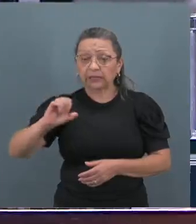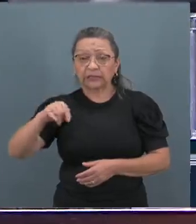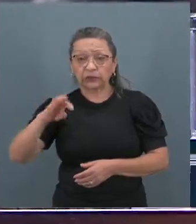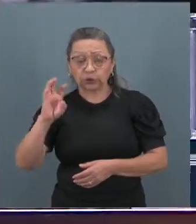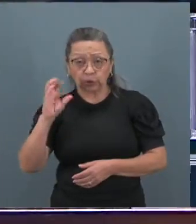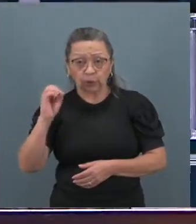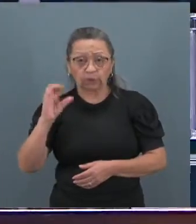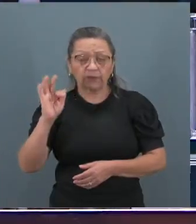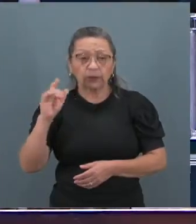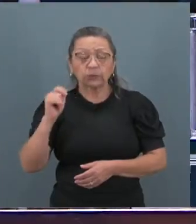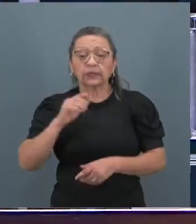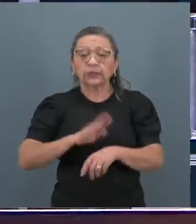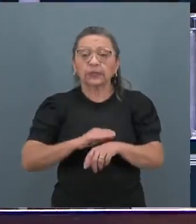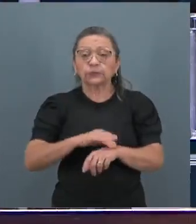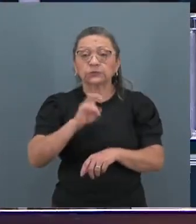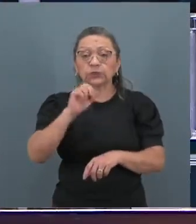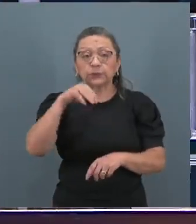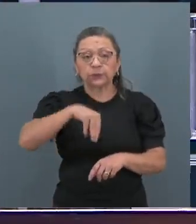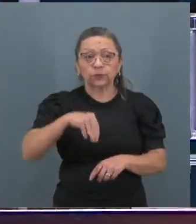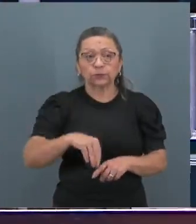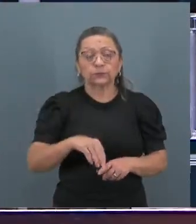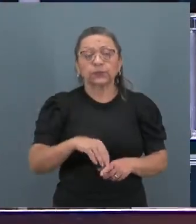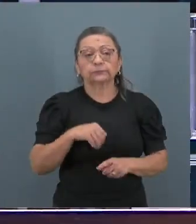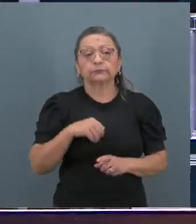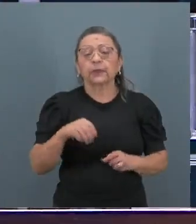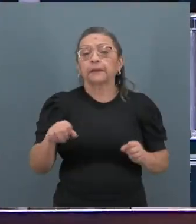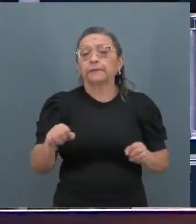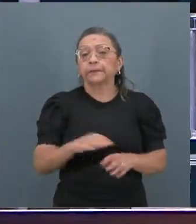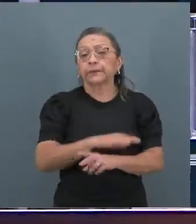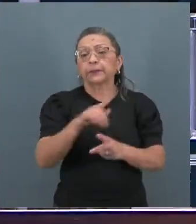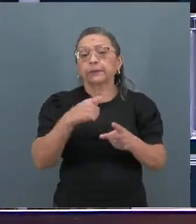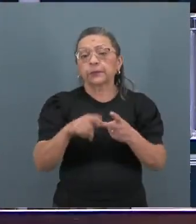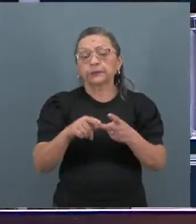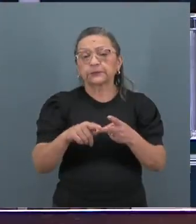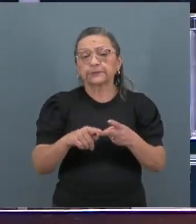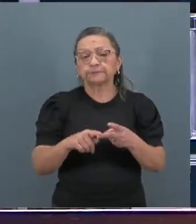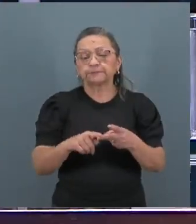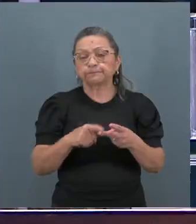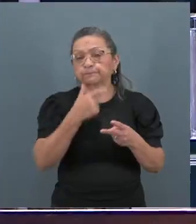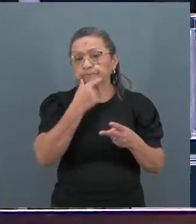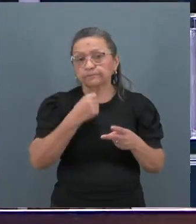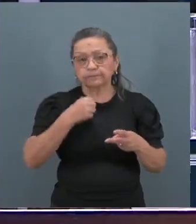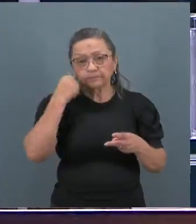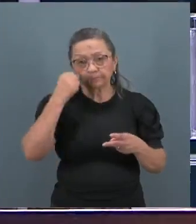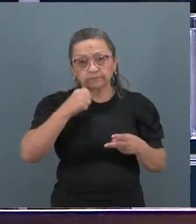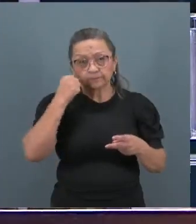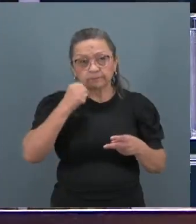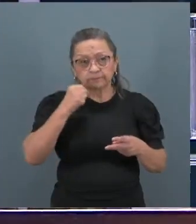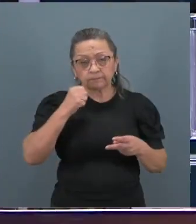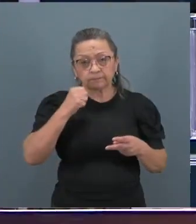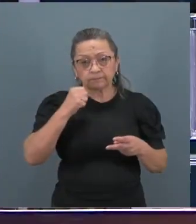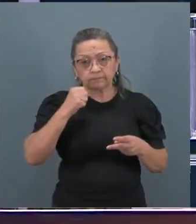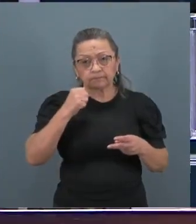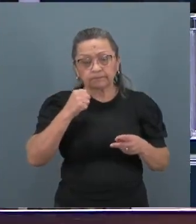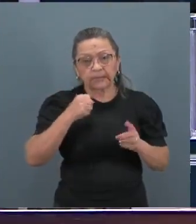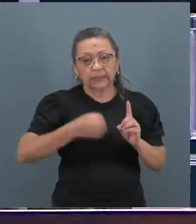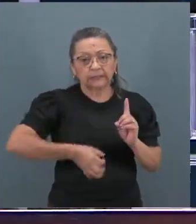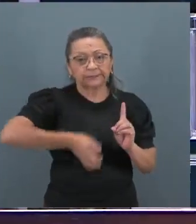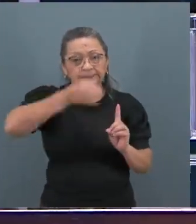palavra. O próximo inscrito, após o senador Wellington Fagundes, será o senador Sérgio Moro.